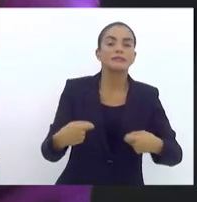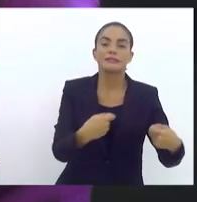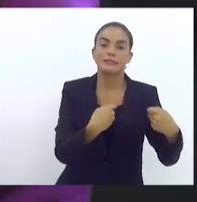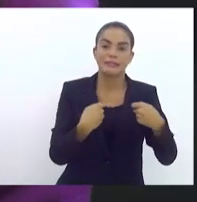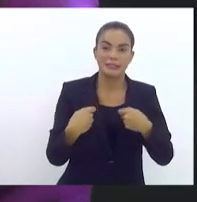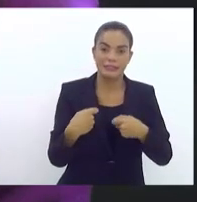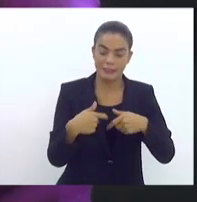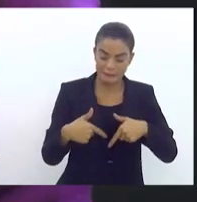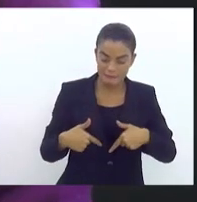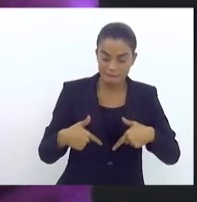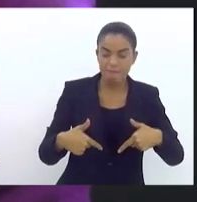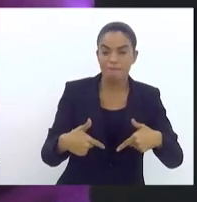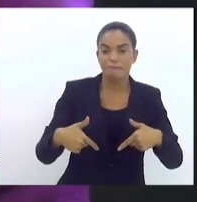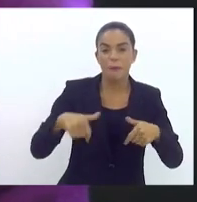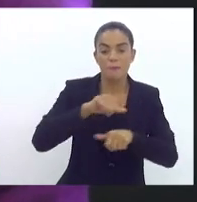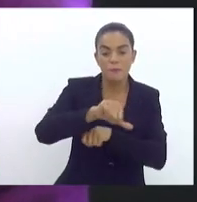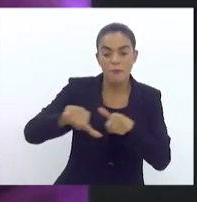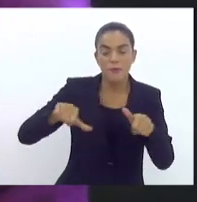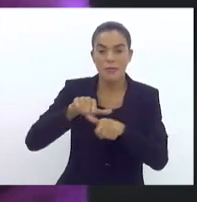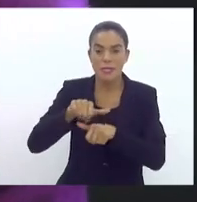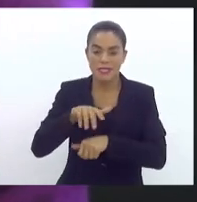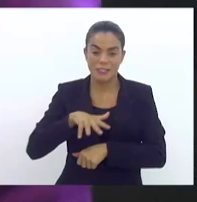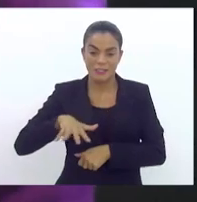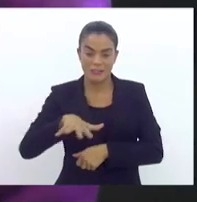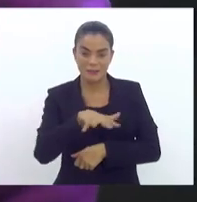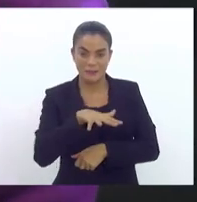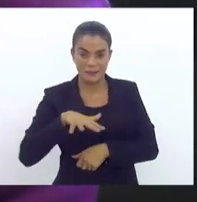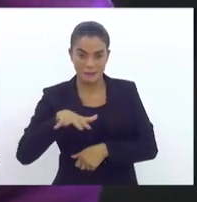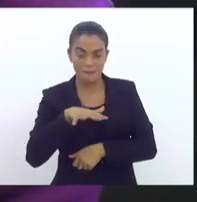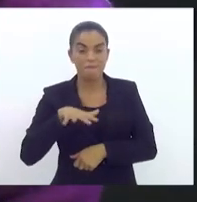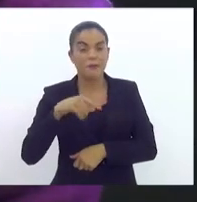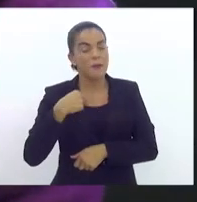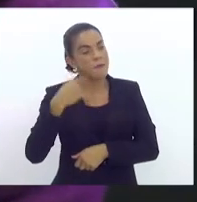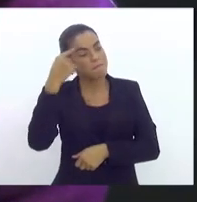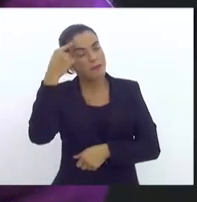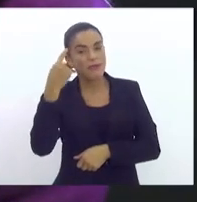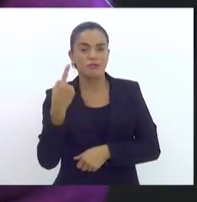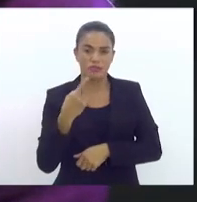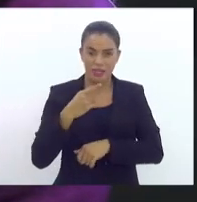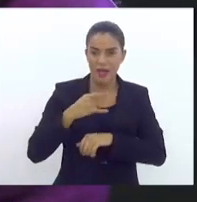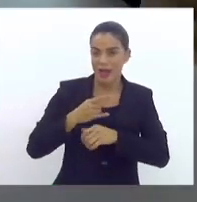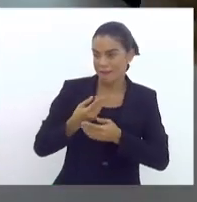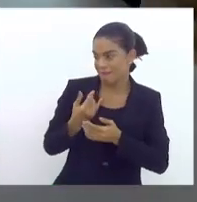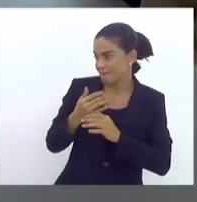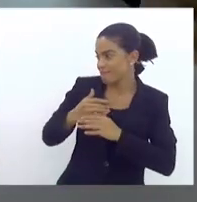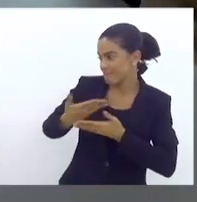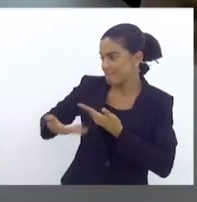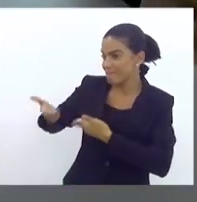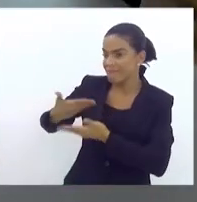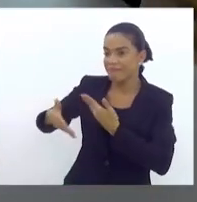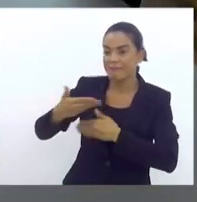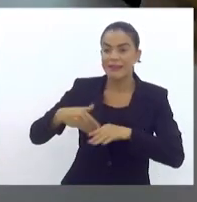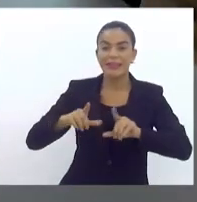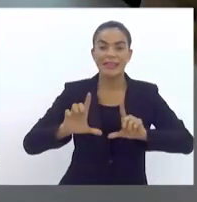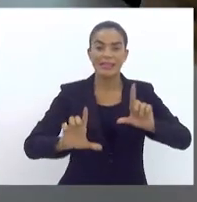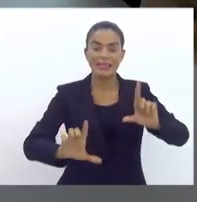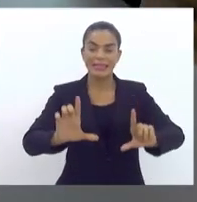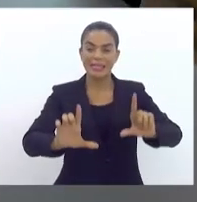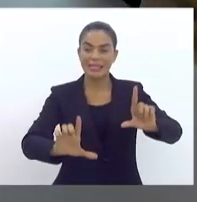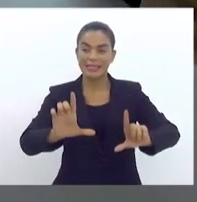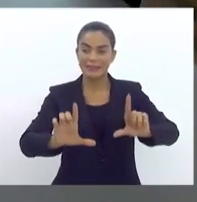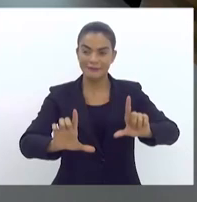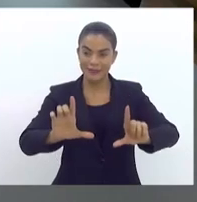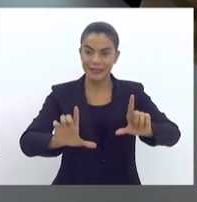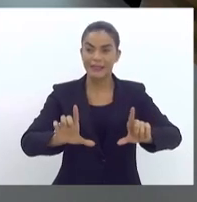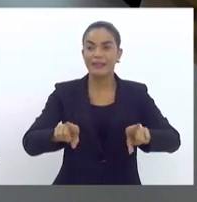essas situação eu penso que essa questão que eu já coloquei aqui na mesa para todas da TV de